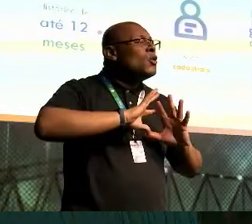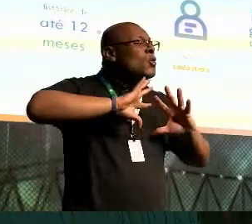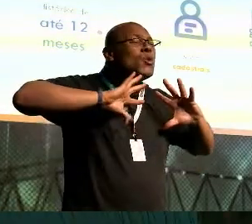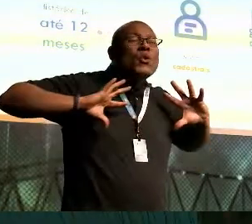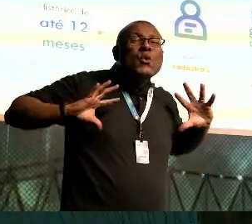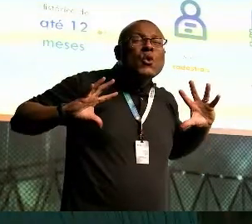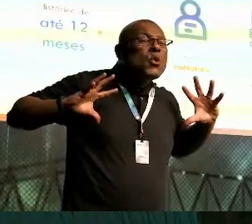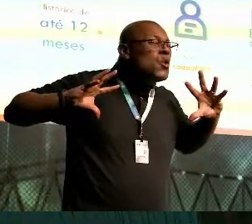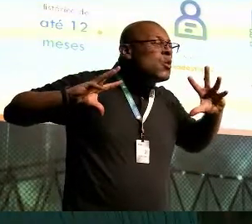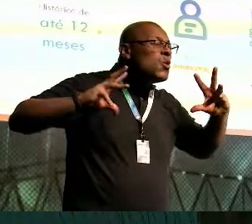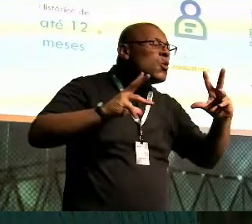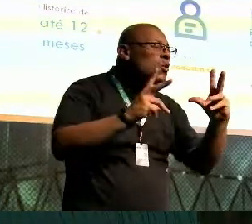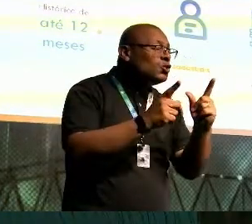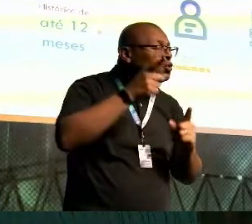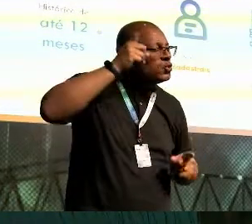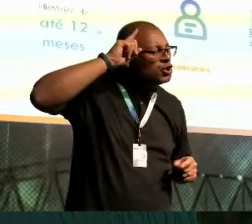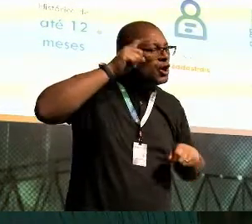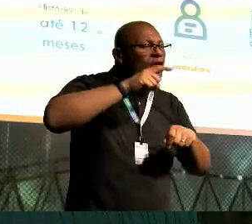também de